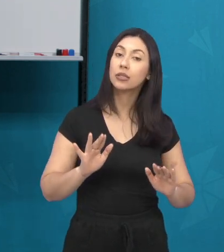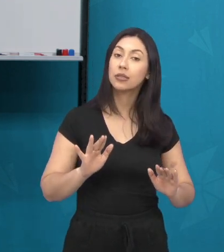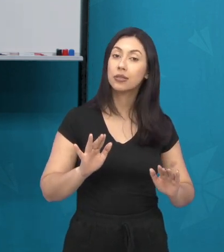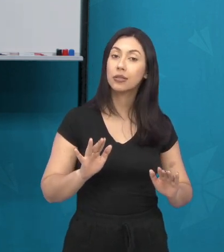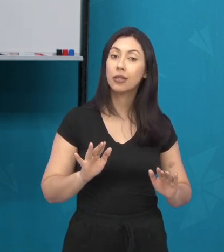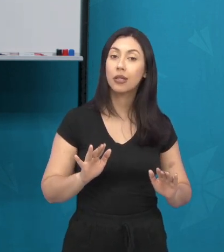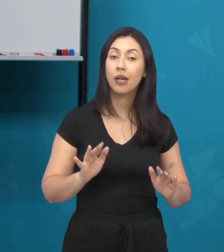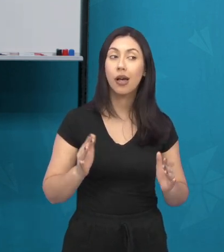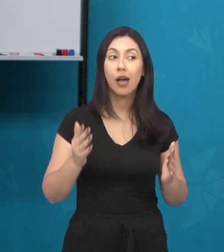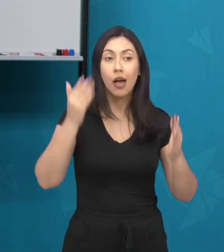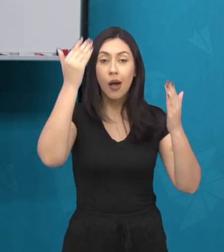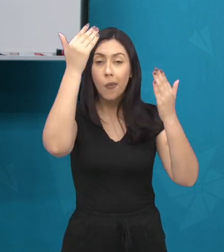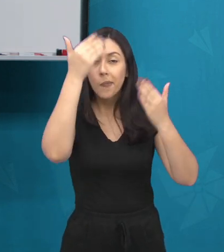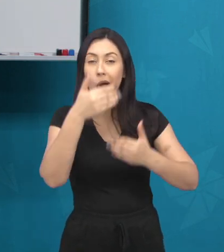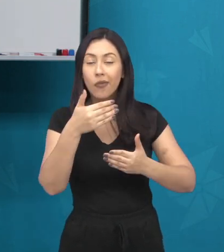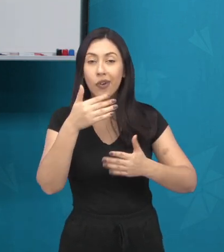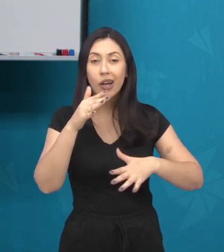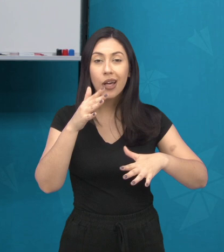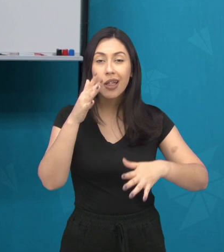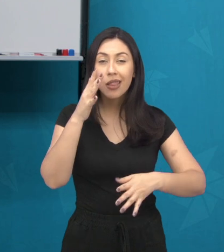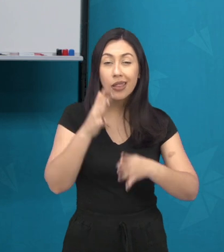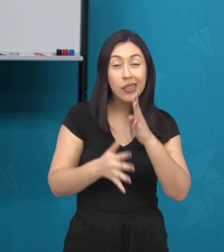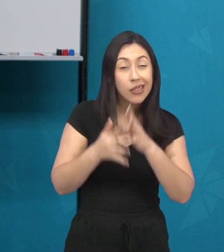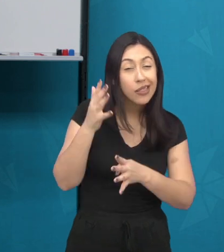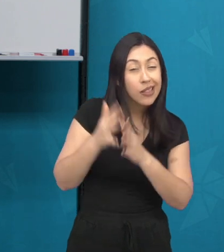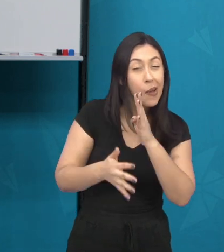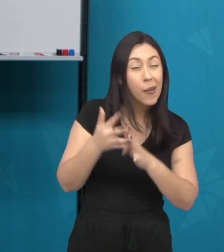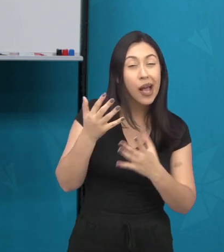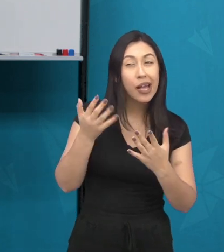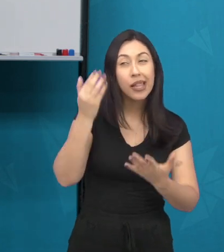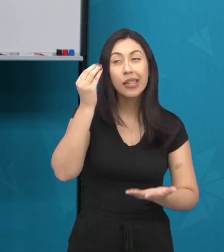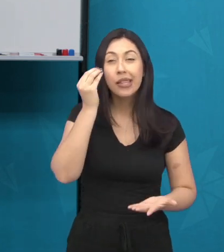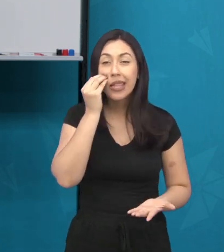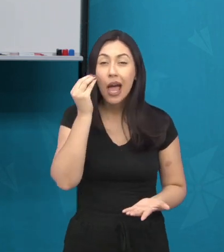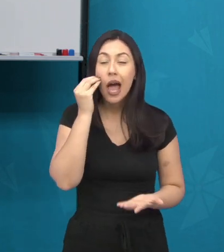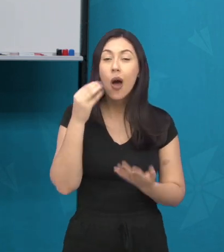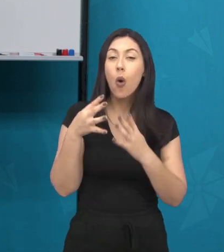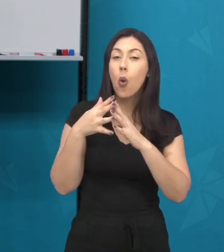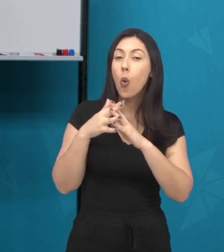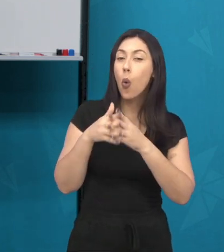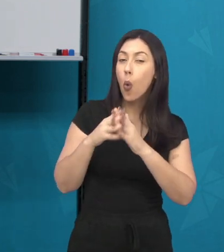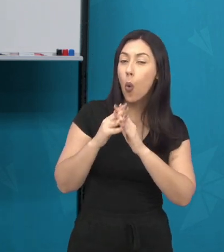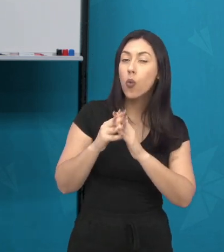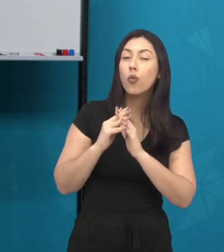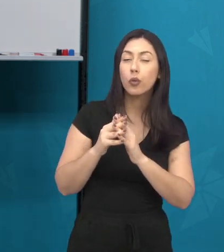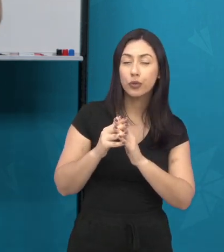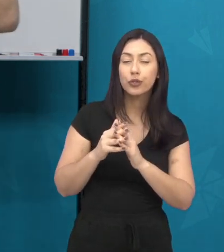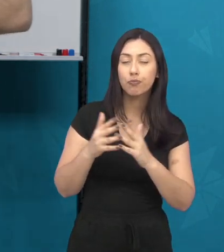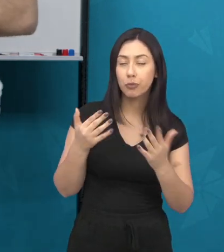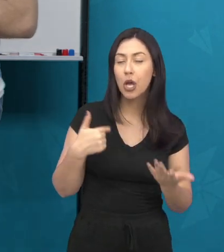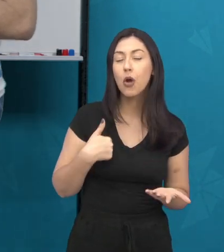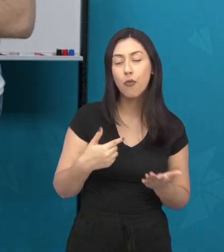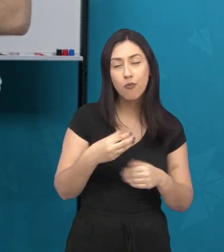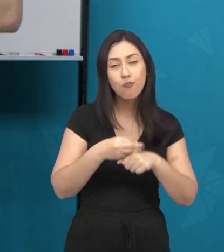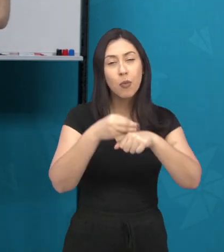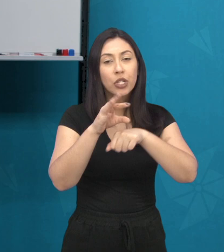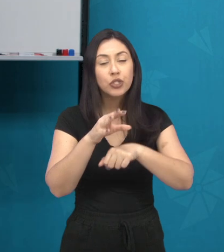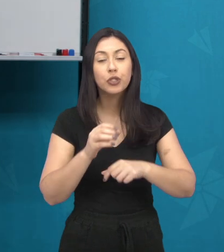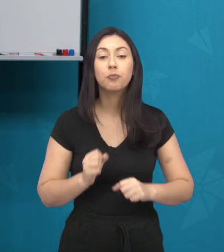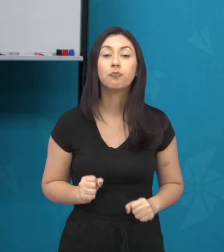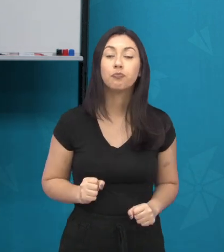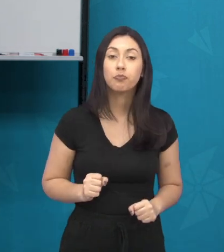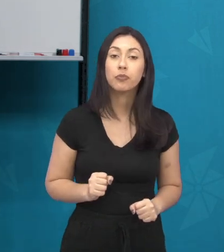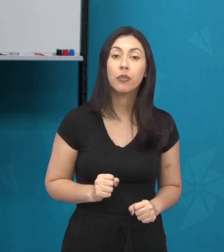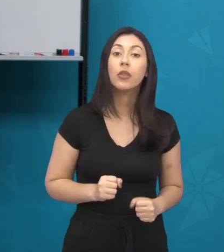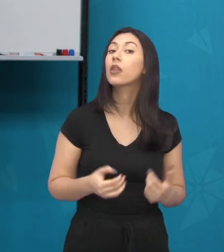vão tentar confundir vocês e aqui eu vou tirar alguns os principais as principais pegadinhas Tá bom